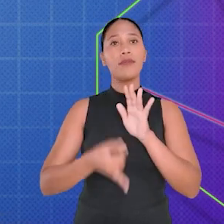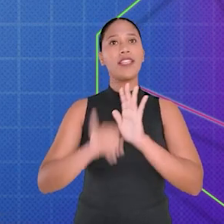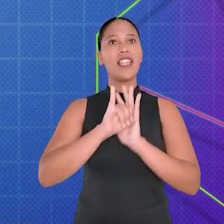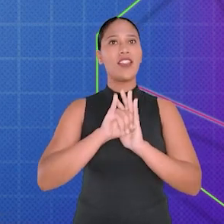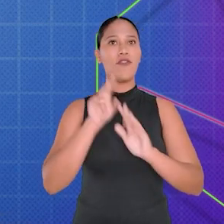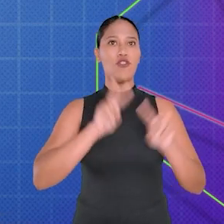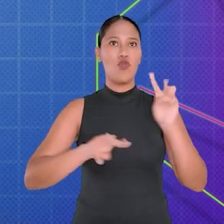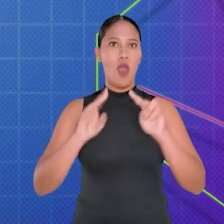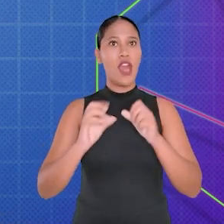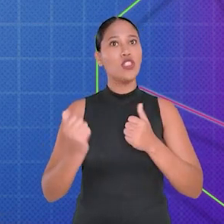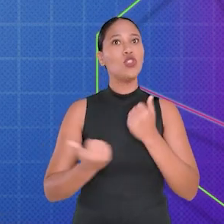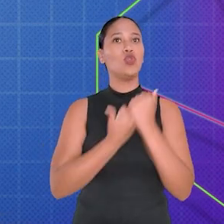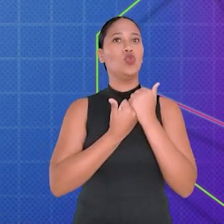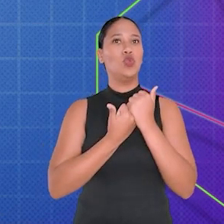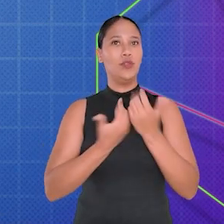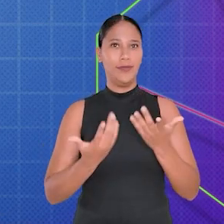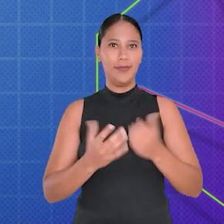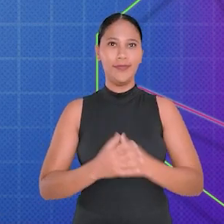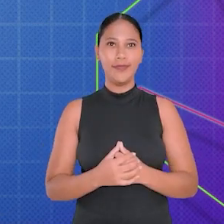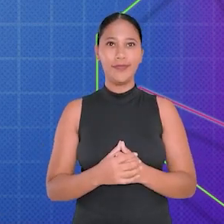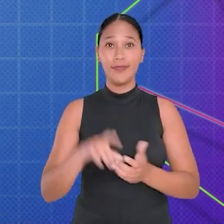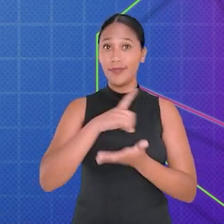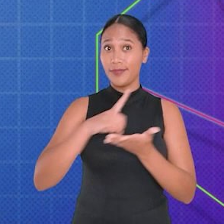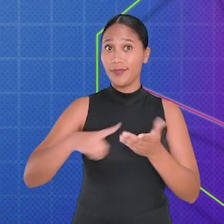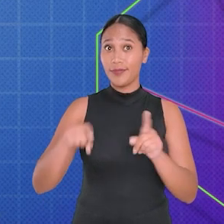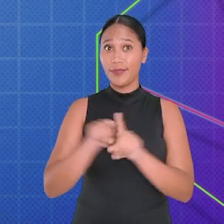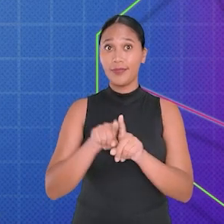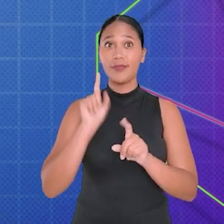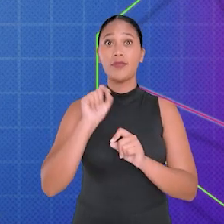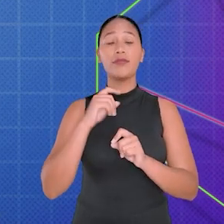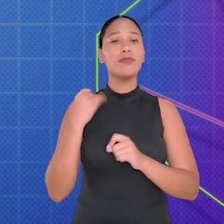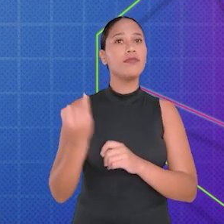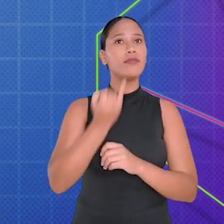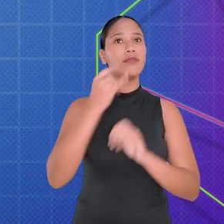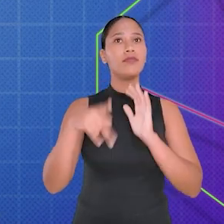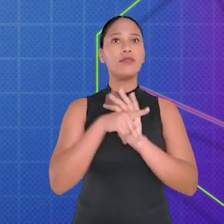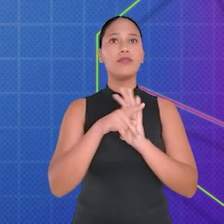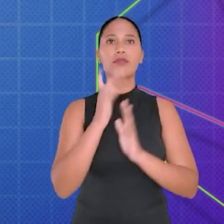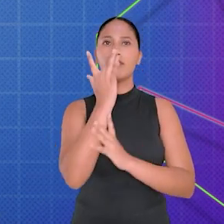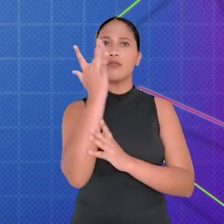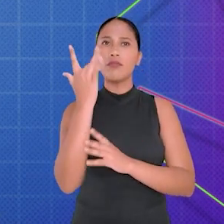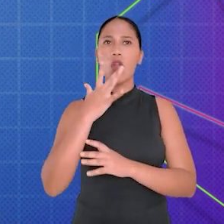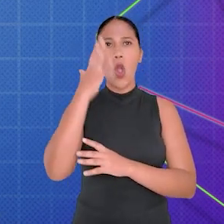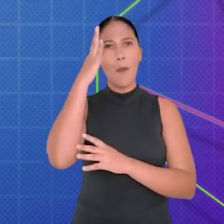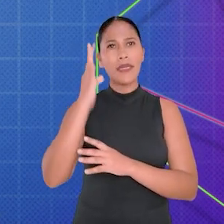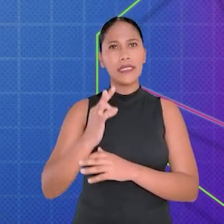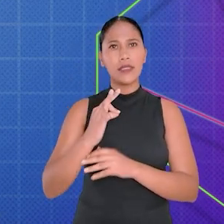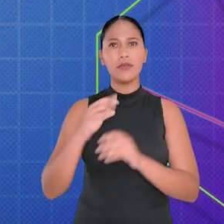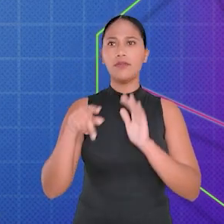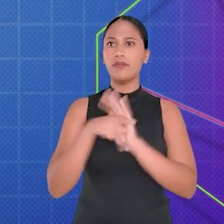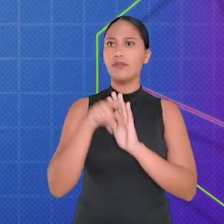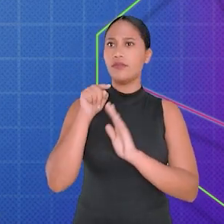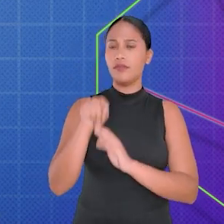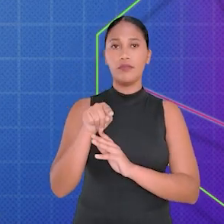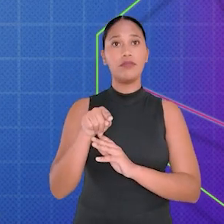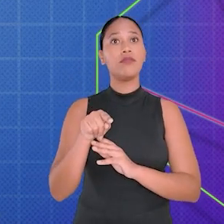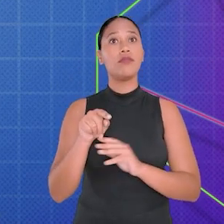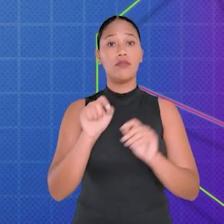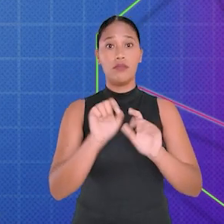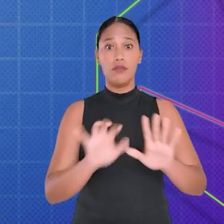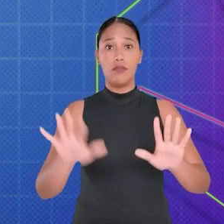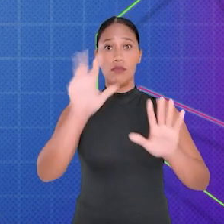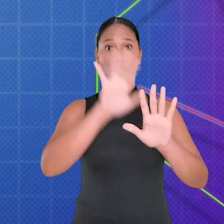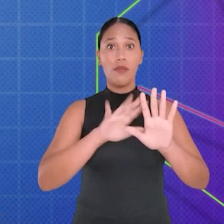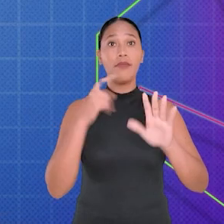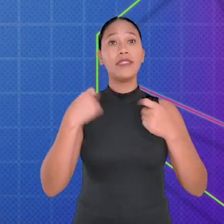ajudam a criar a identidade visual do jogo. Além disso, o design gráfico em jogos é fundamental para facilitar a compreensão das mecânicas do